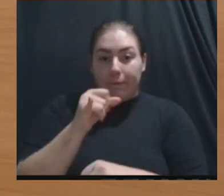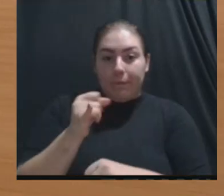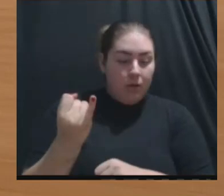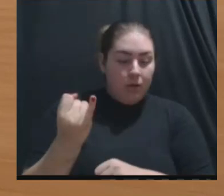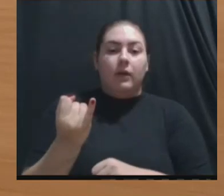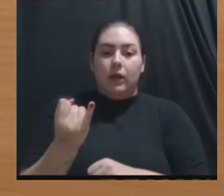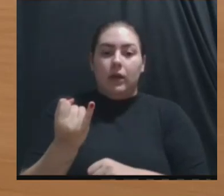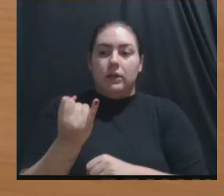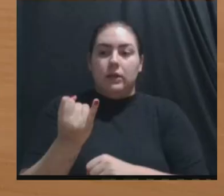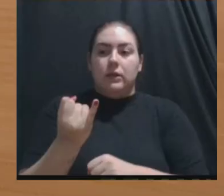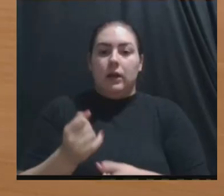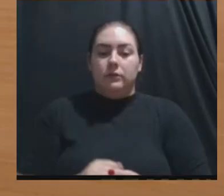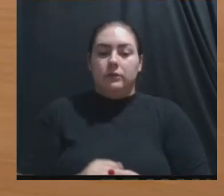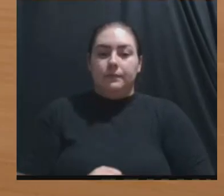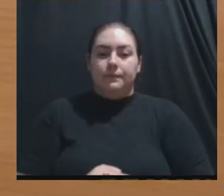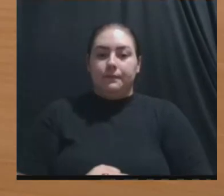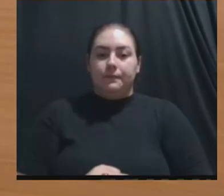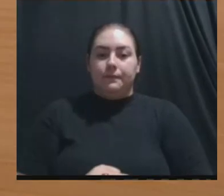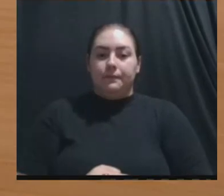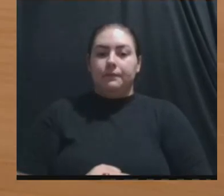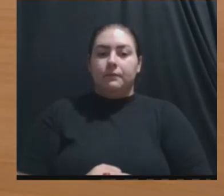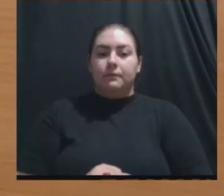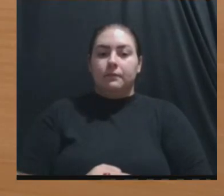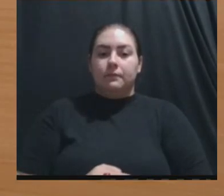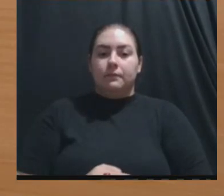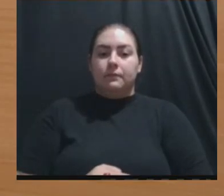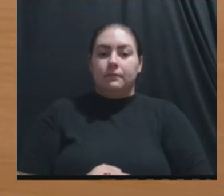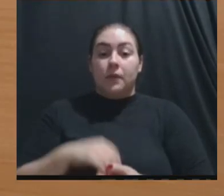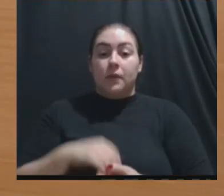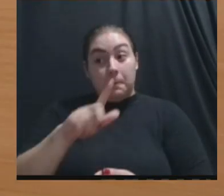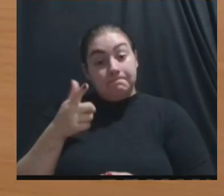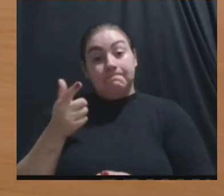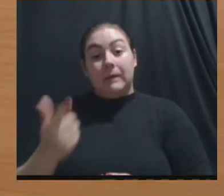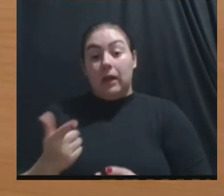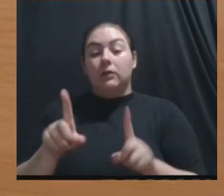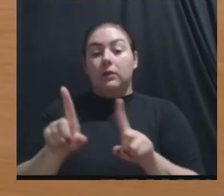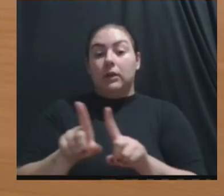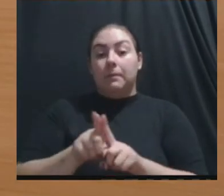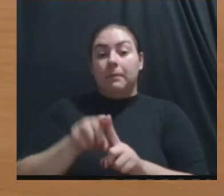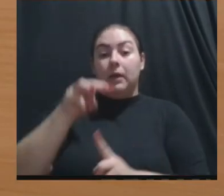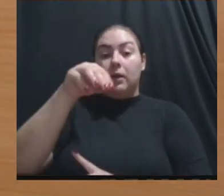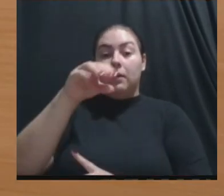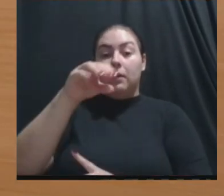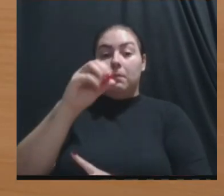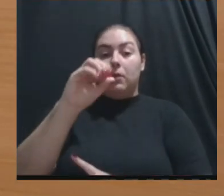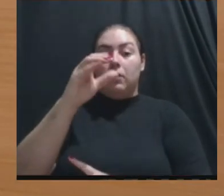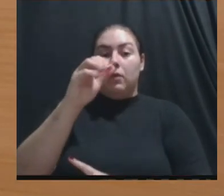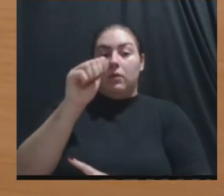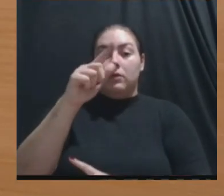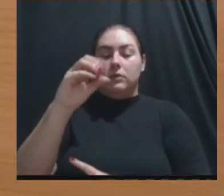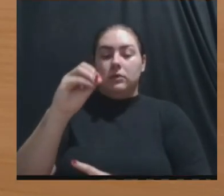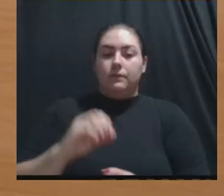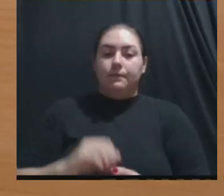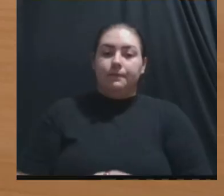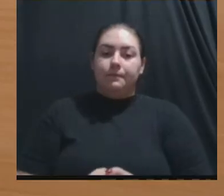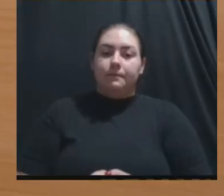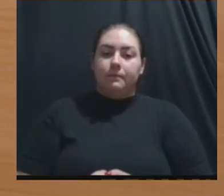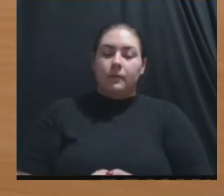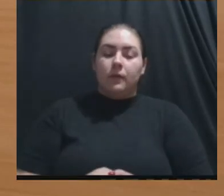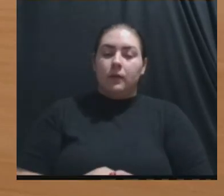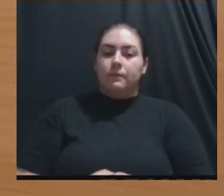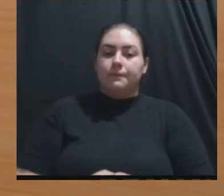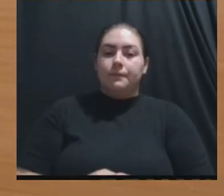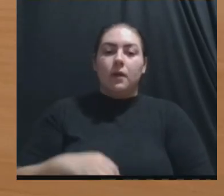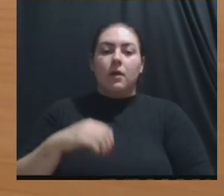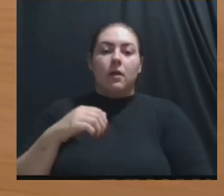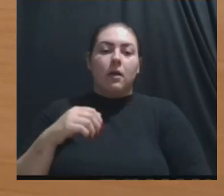educação. E uma outra moção aprovada pelos parlamentares é de autoria da vereadora Paola Miguel, que apoia